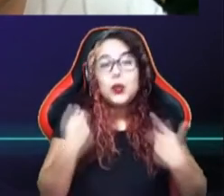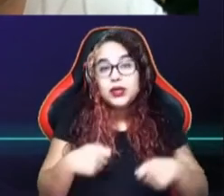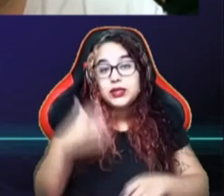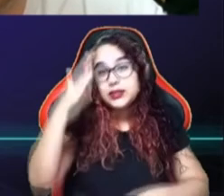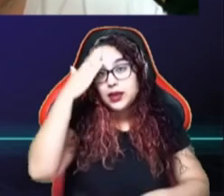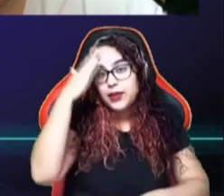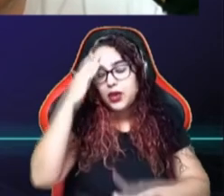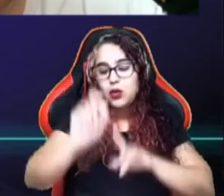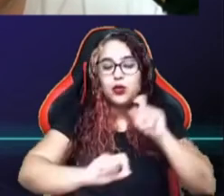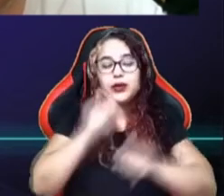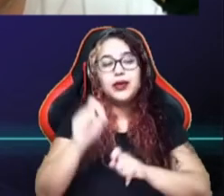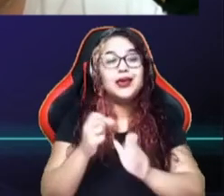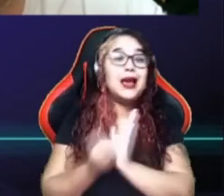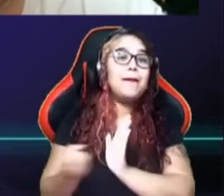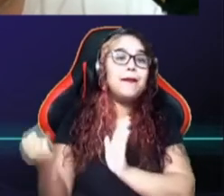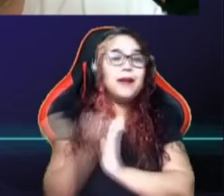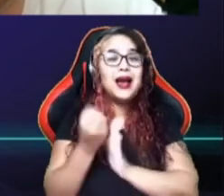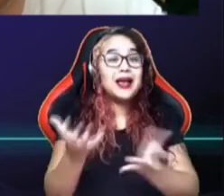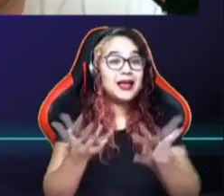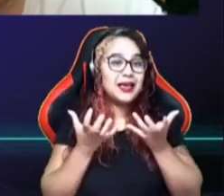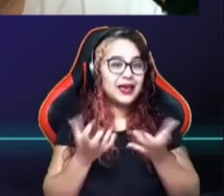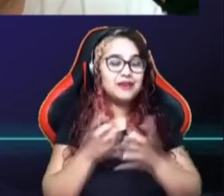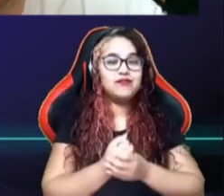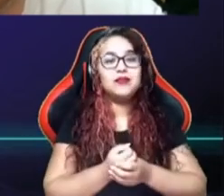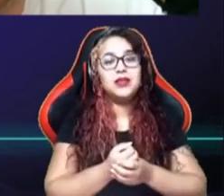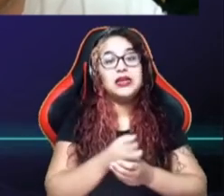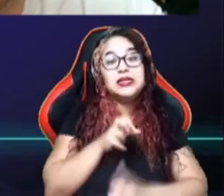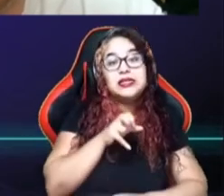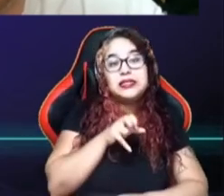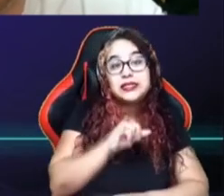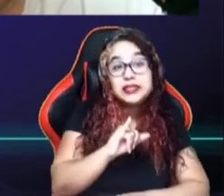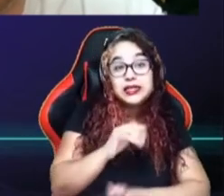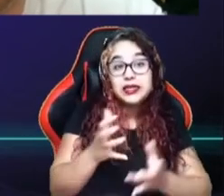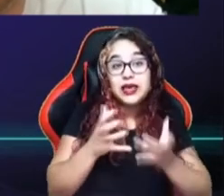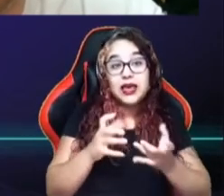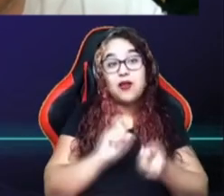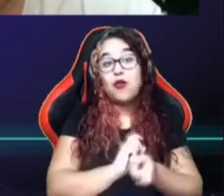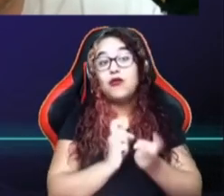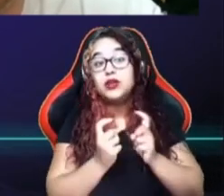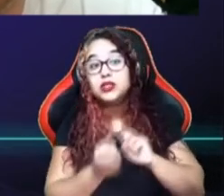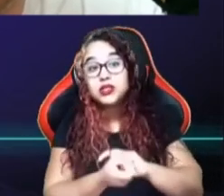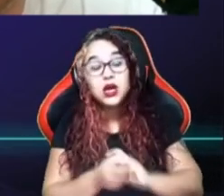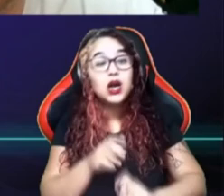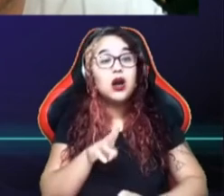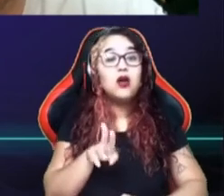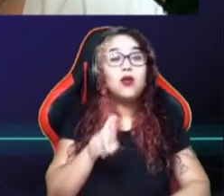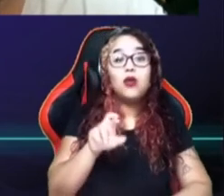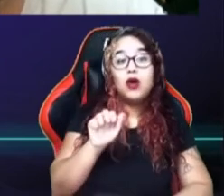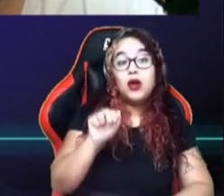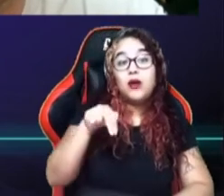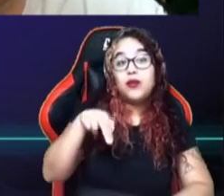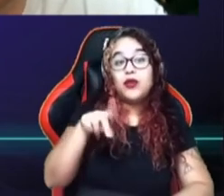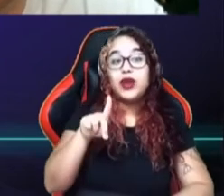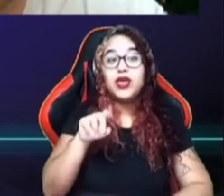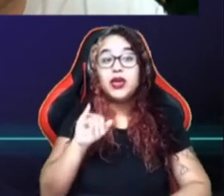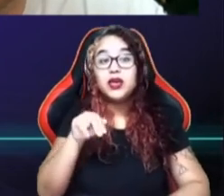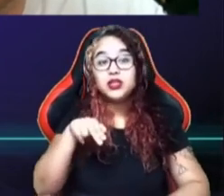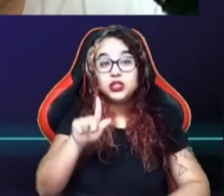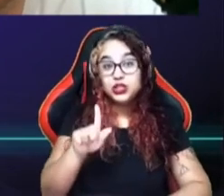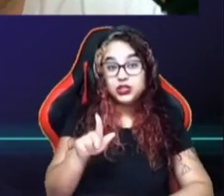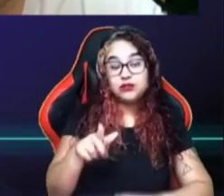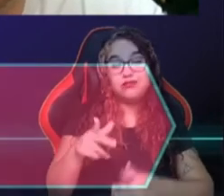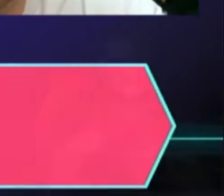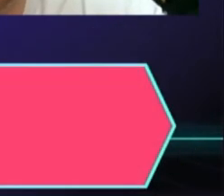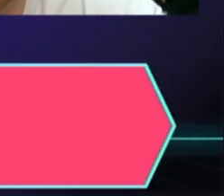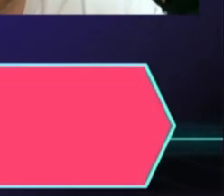ela está querendo uma parte mais de branding ou se ela quer conversão, tá? Então, existem... sabe, várias